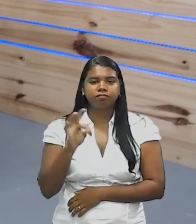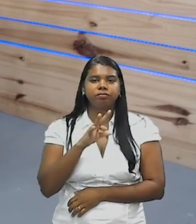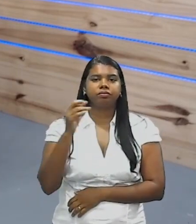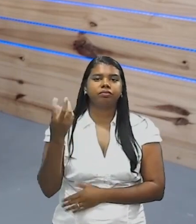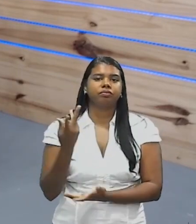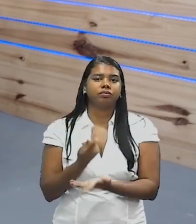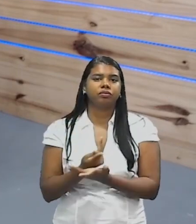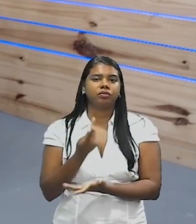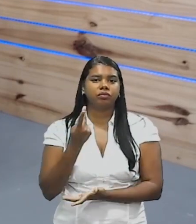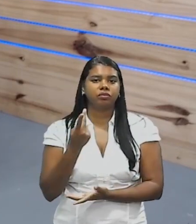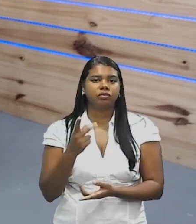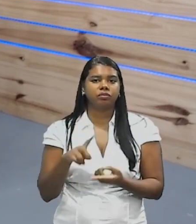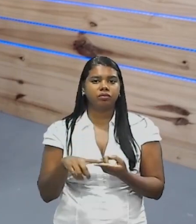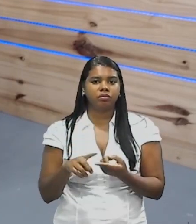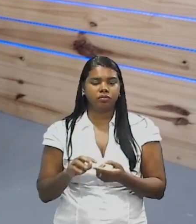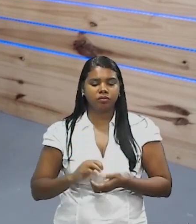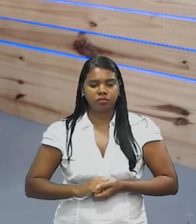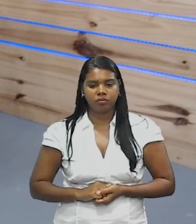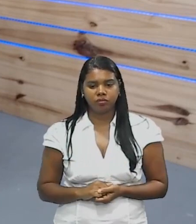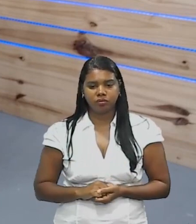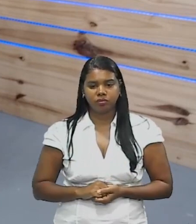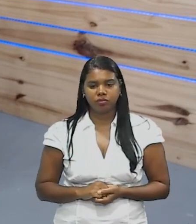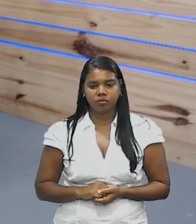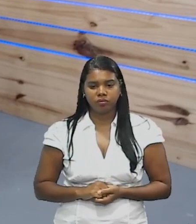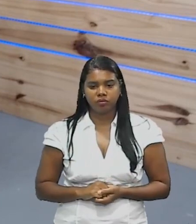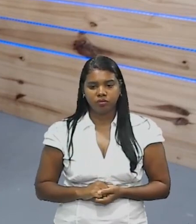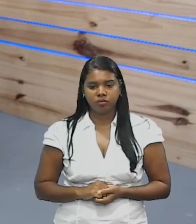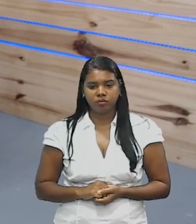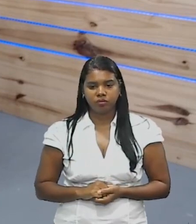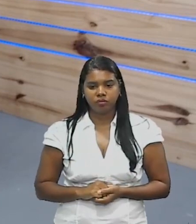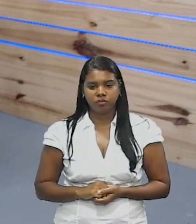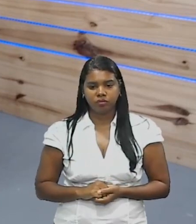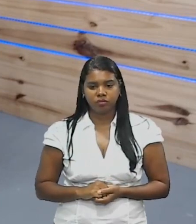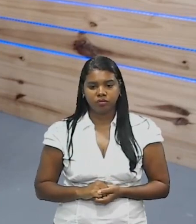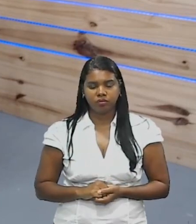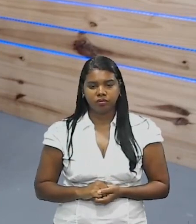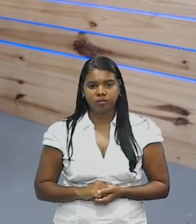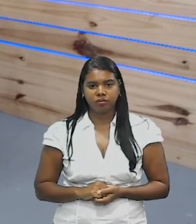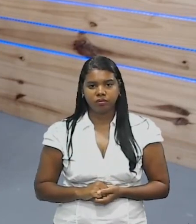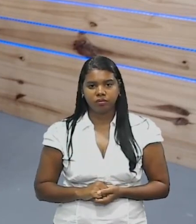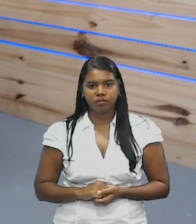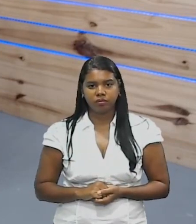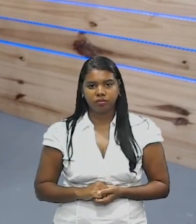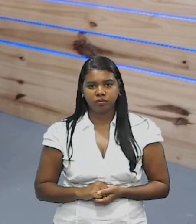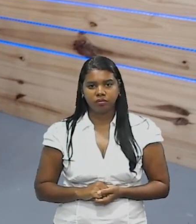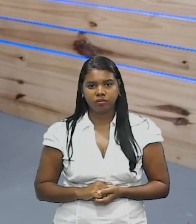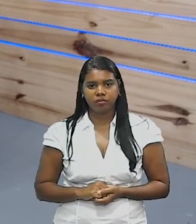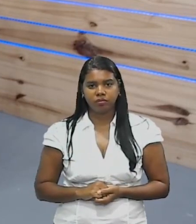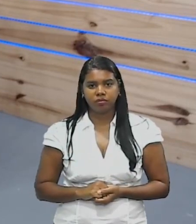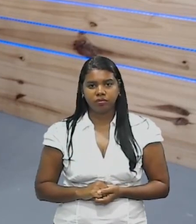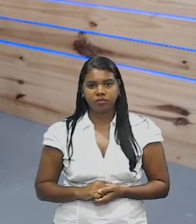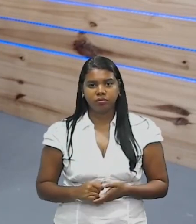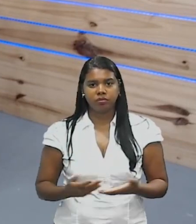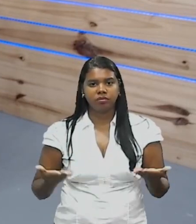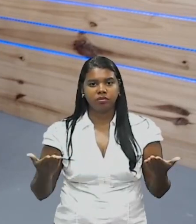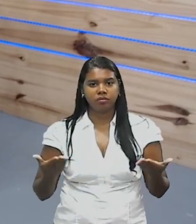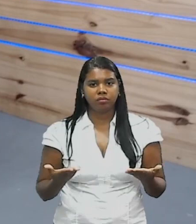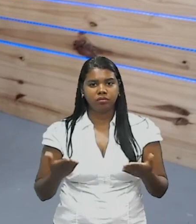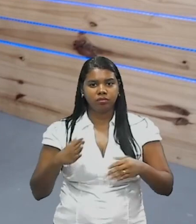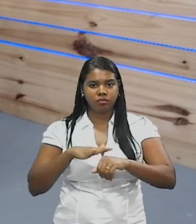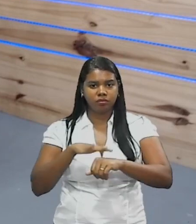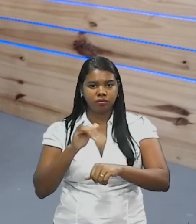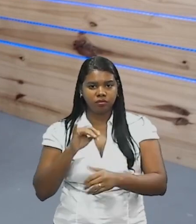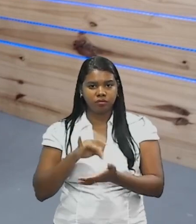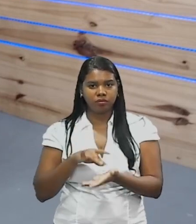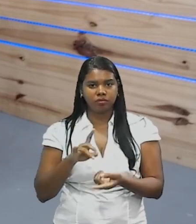né? O que a empresa faz em prol da qualidade, né? Perfeito. Então tá. Nesse momento, eu vou chamar